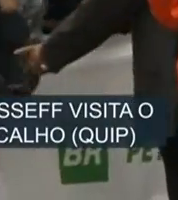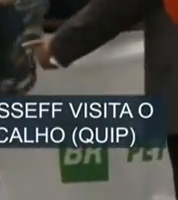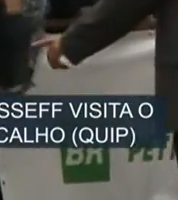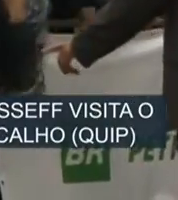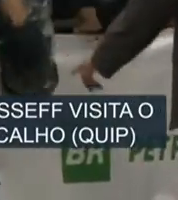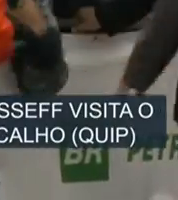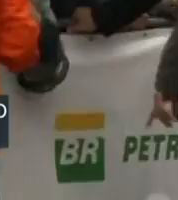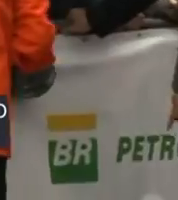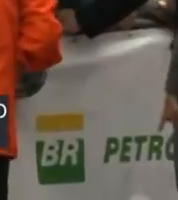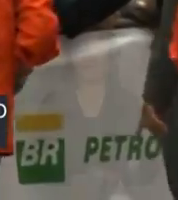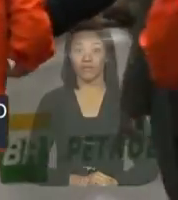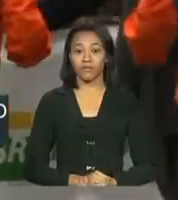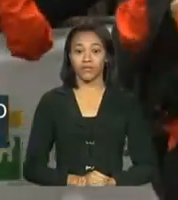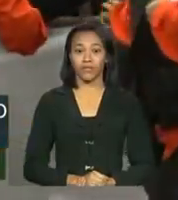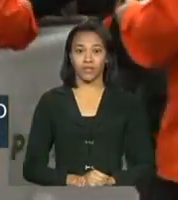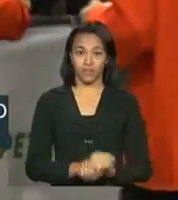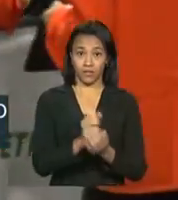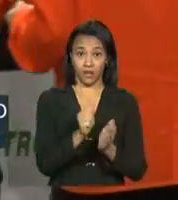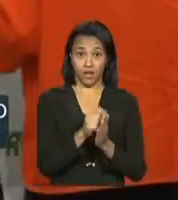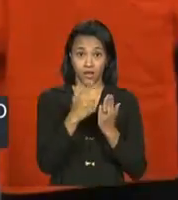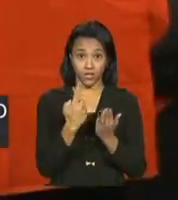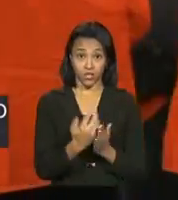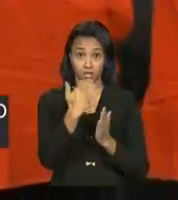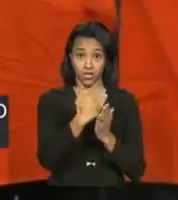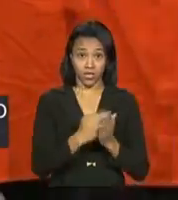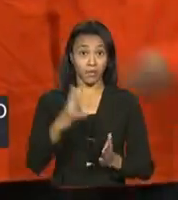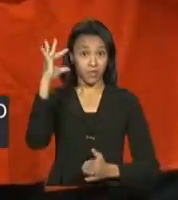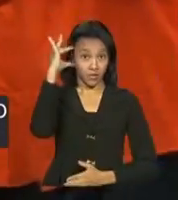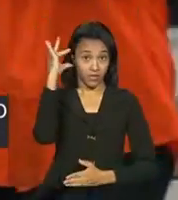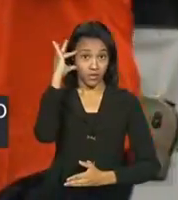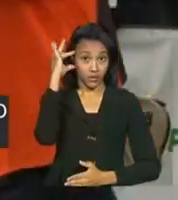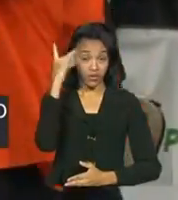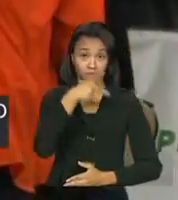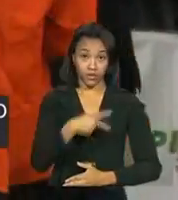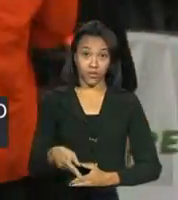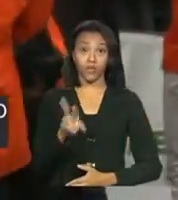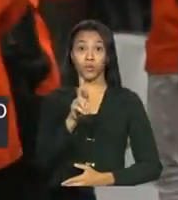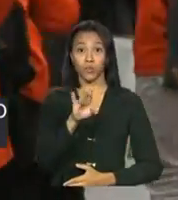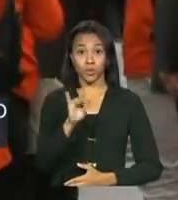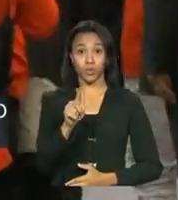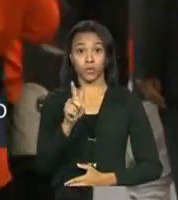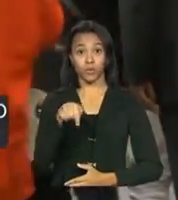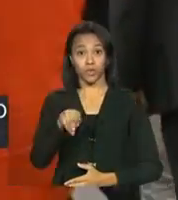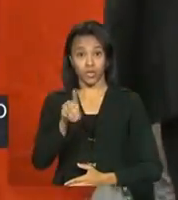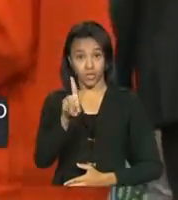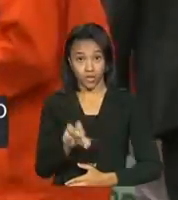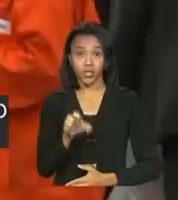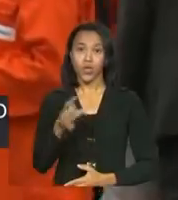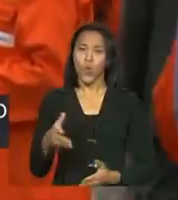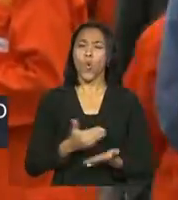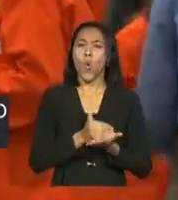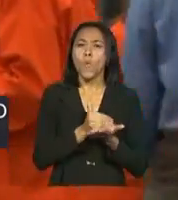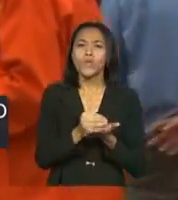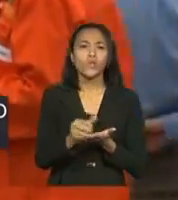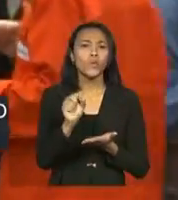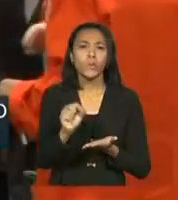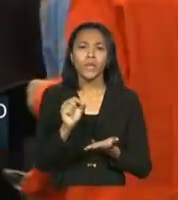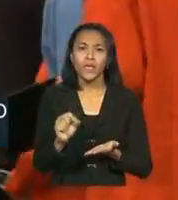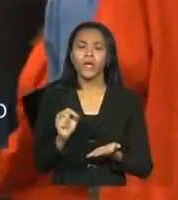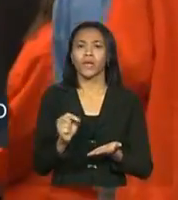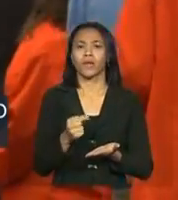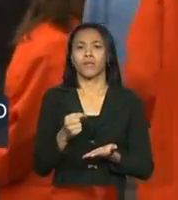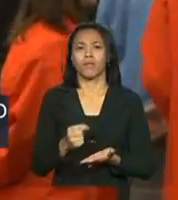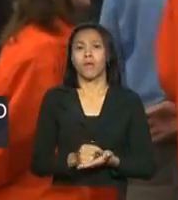A agenda da presidenta Dilma Rousseff no Polo Naval de Rio Grande começou então com uma apresentação